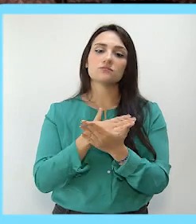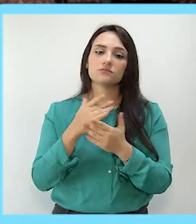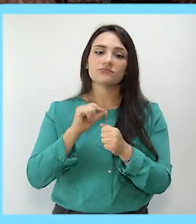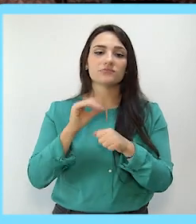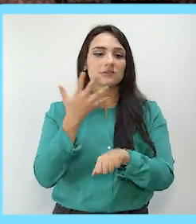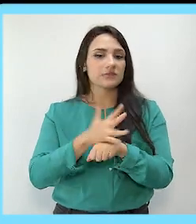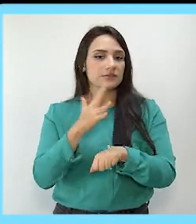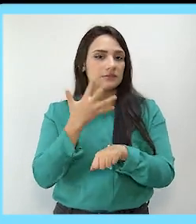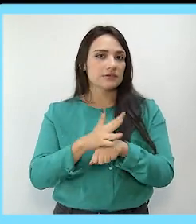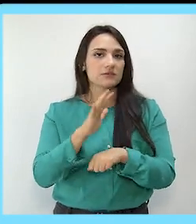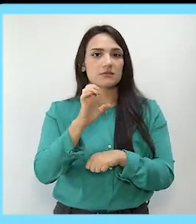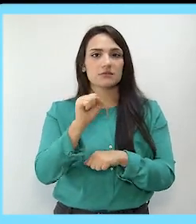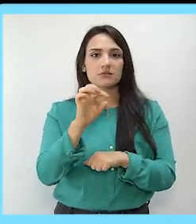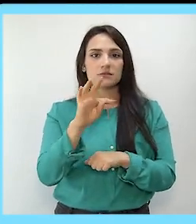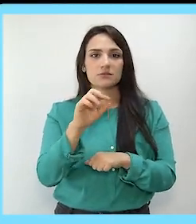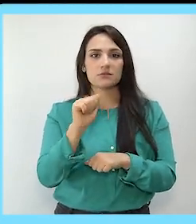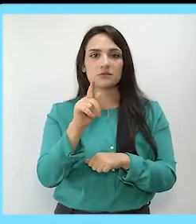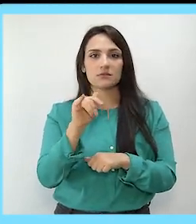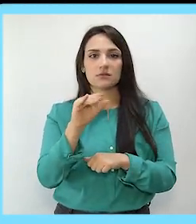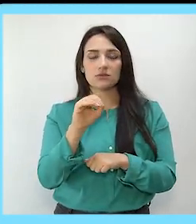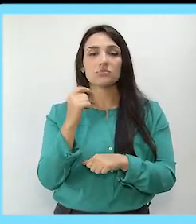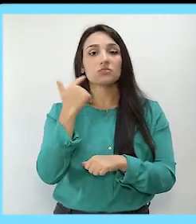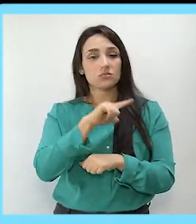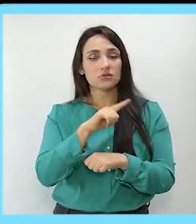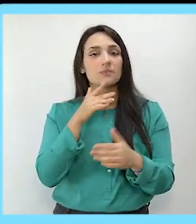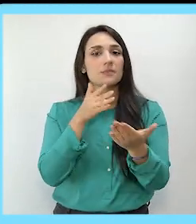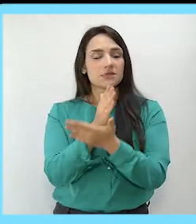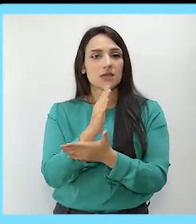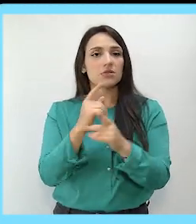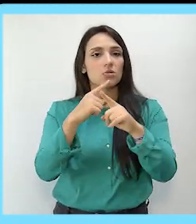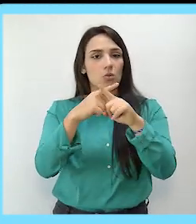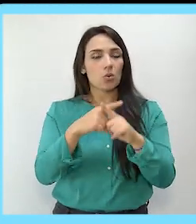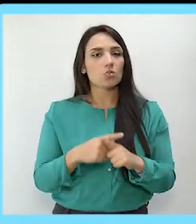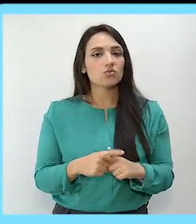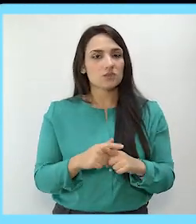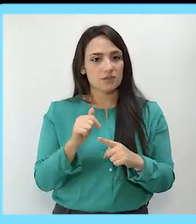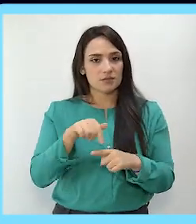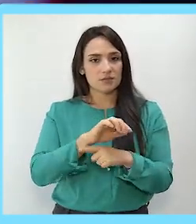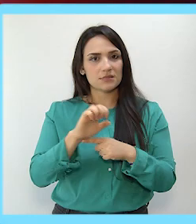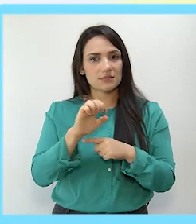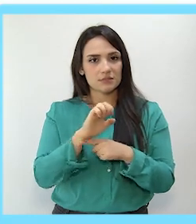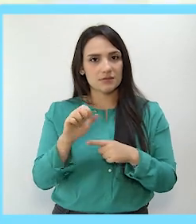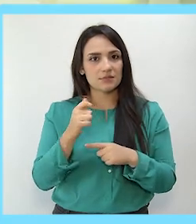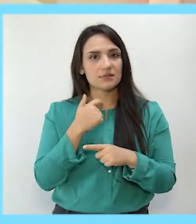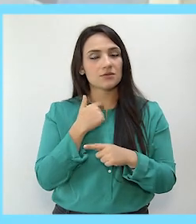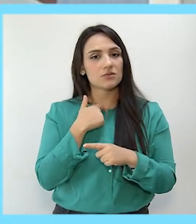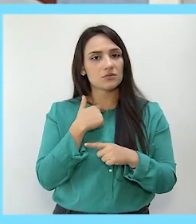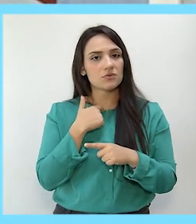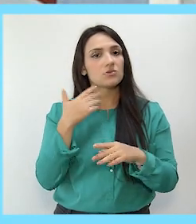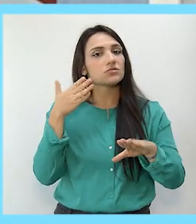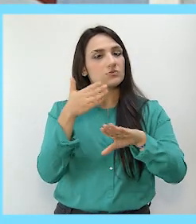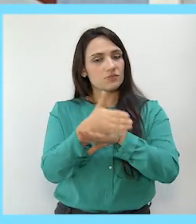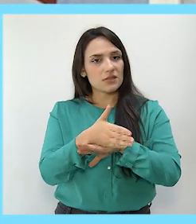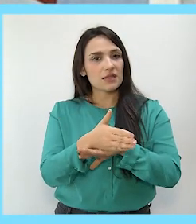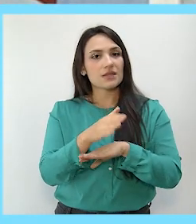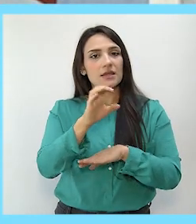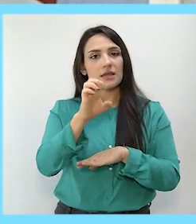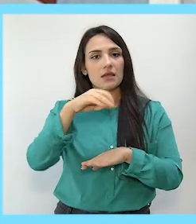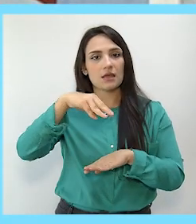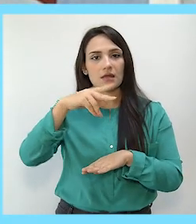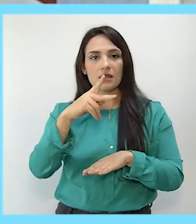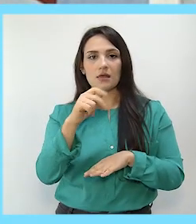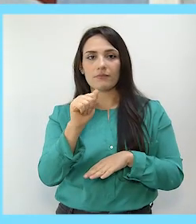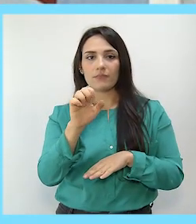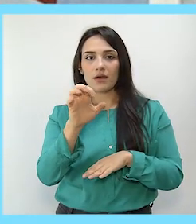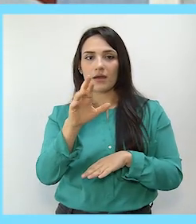eu comecei a fazer estágios. E eu passei num concurso do Estado. Meu primeiro concurso foi na Empaer.